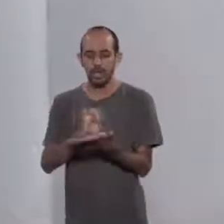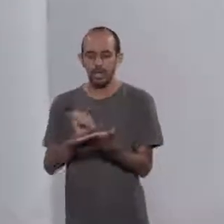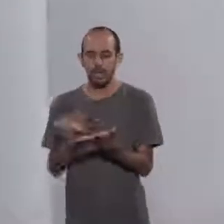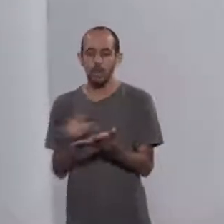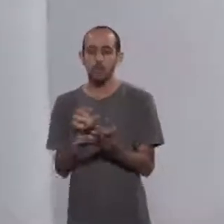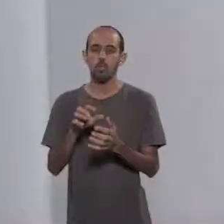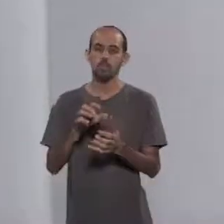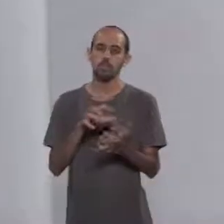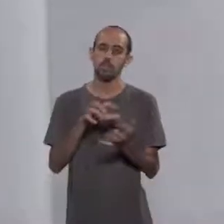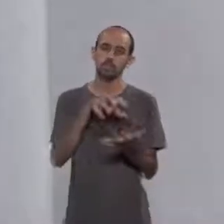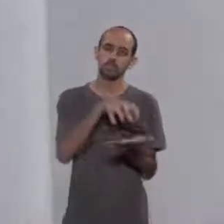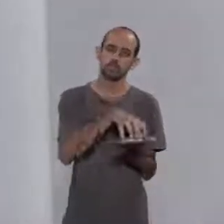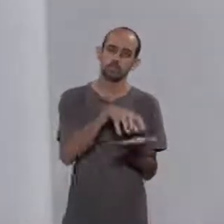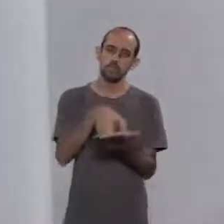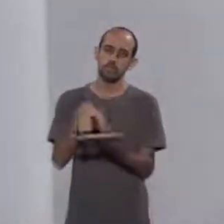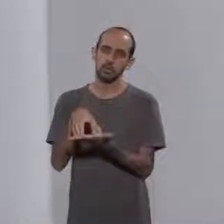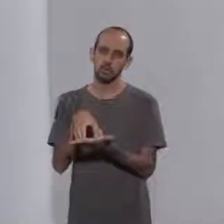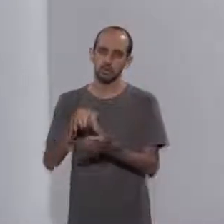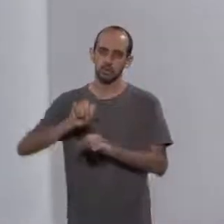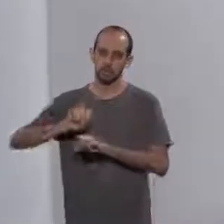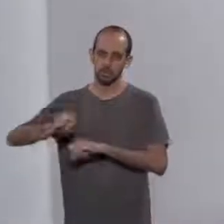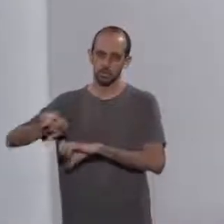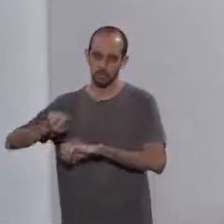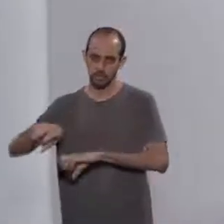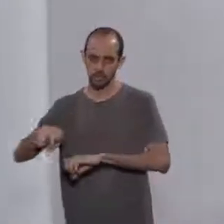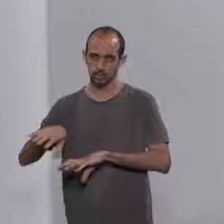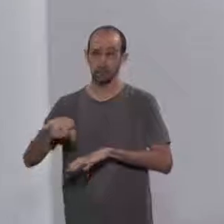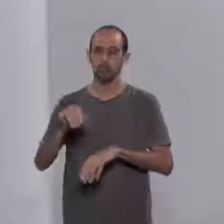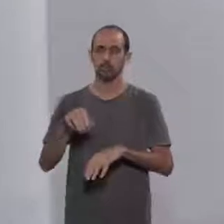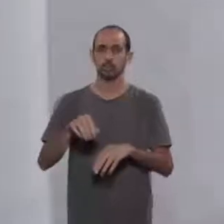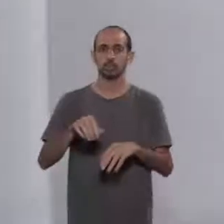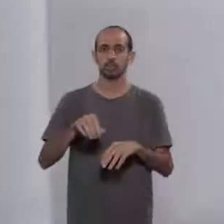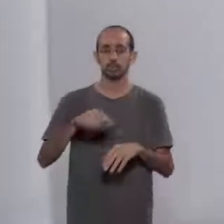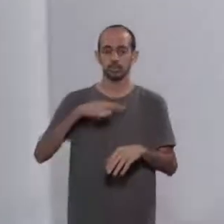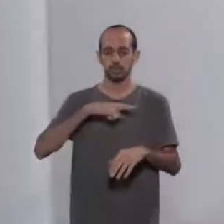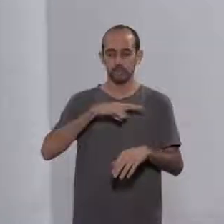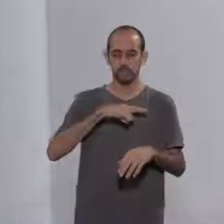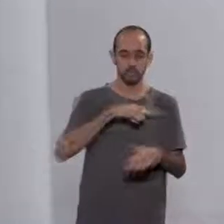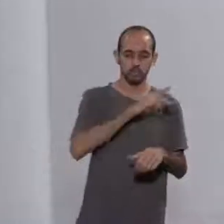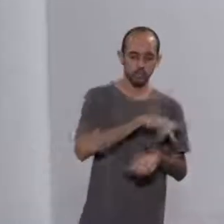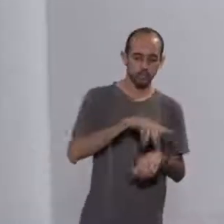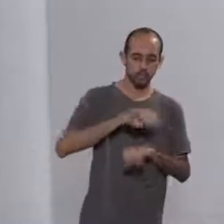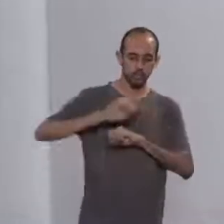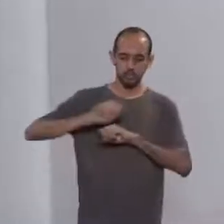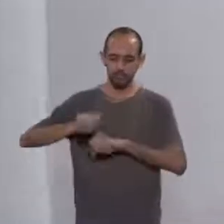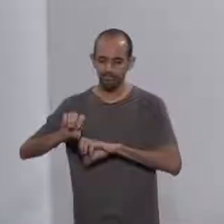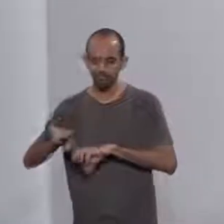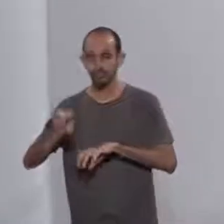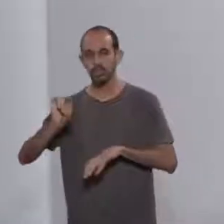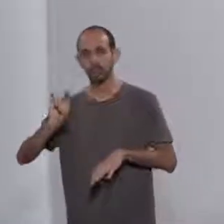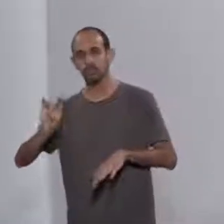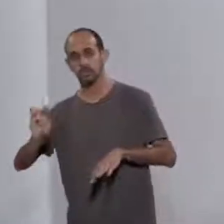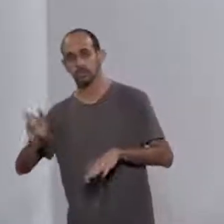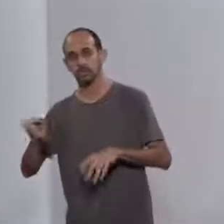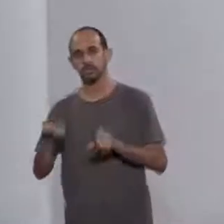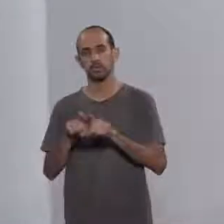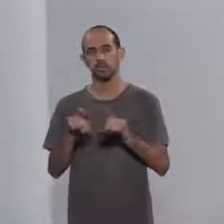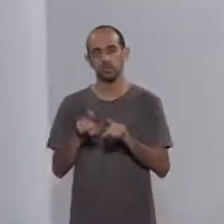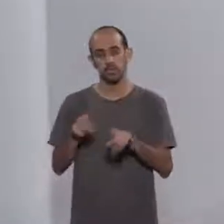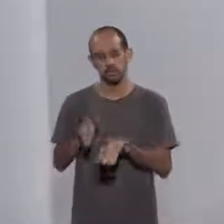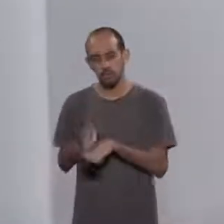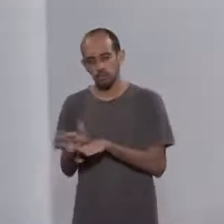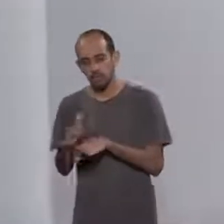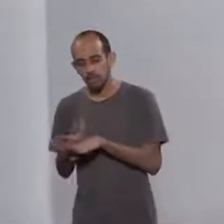área da educação. Então, a gente fez formação específica para os professores do atendimento educacional especializado, promovemos formação para os